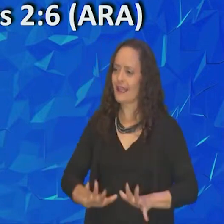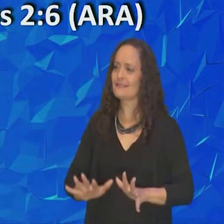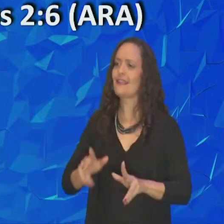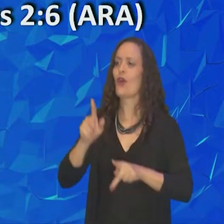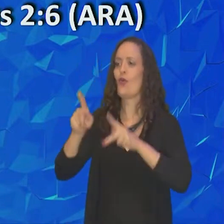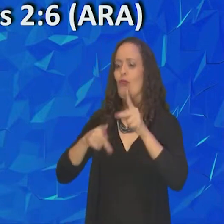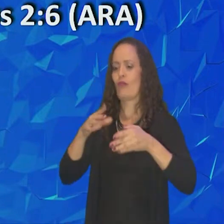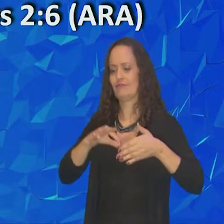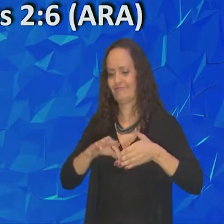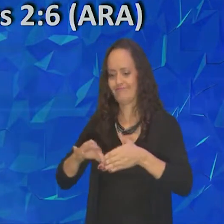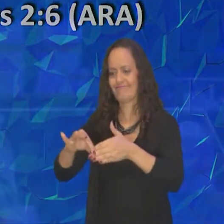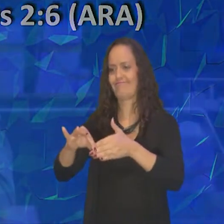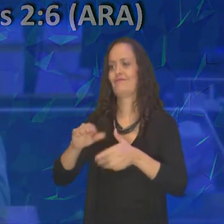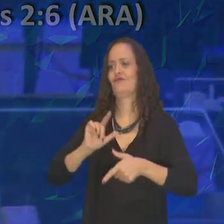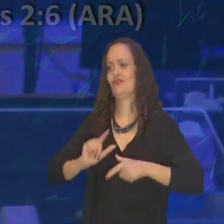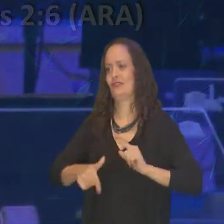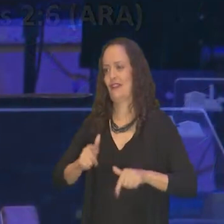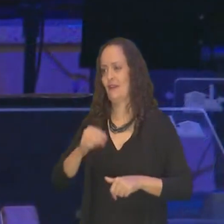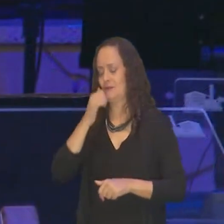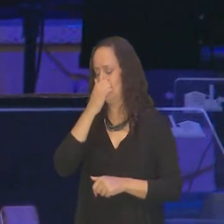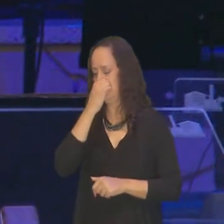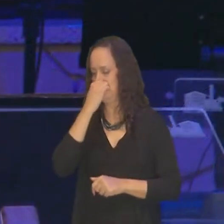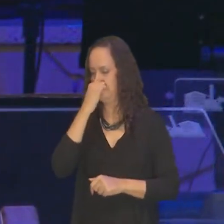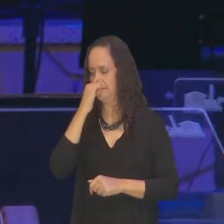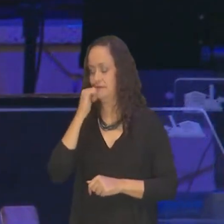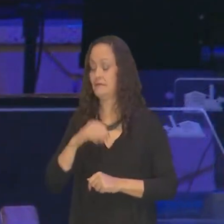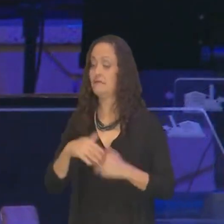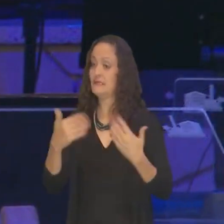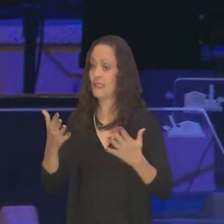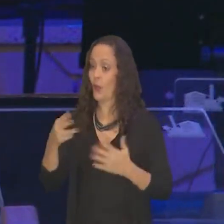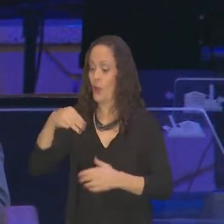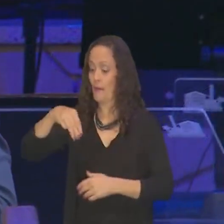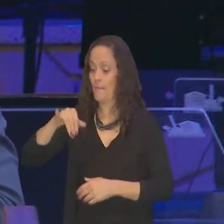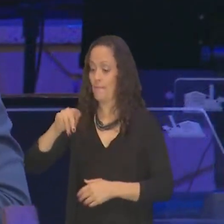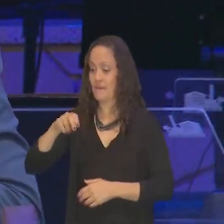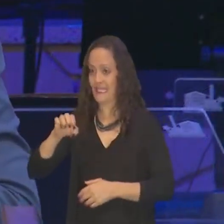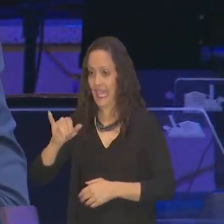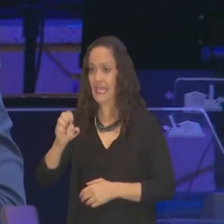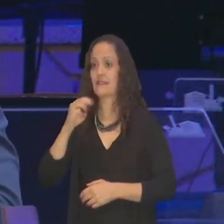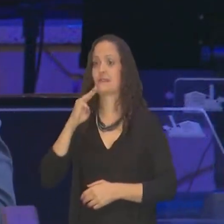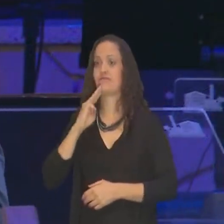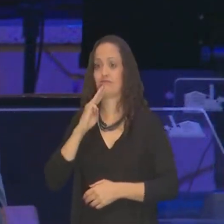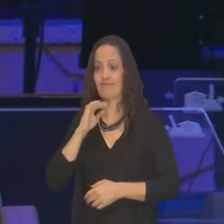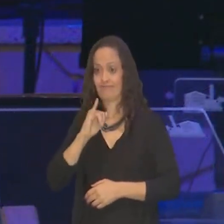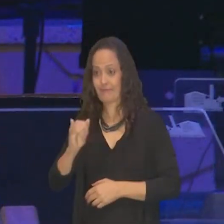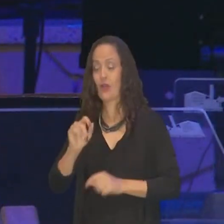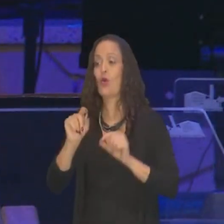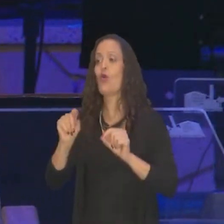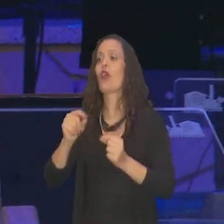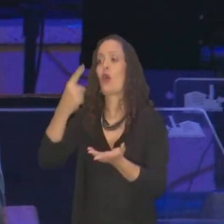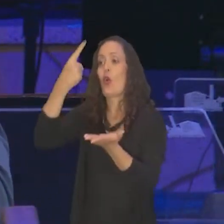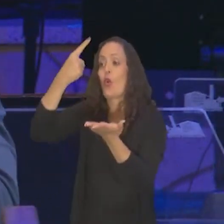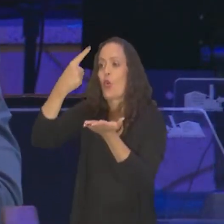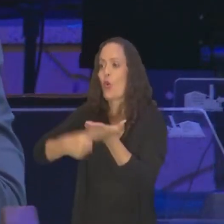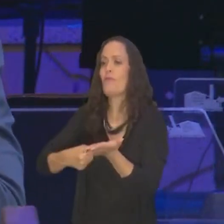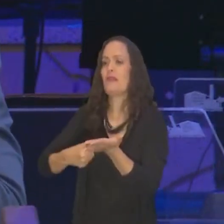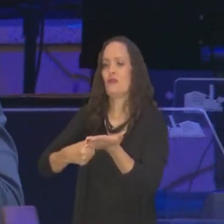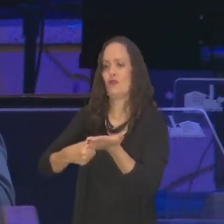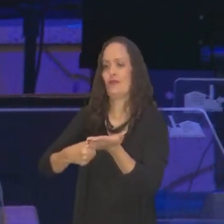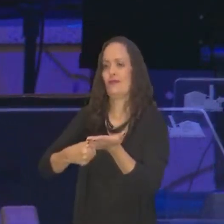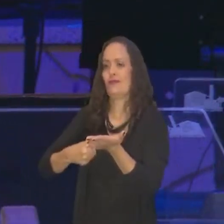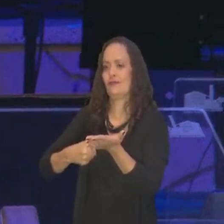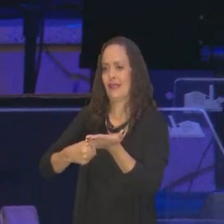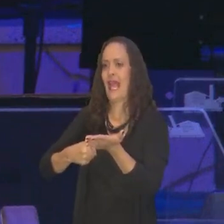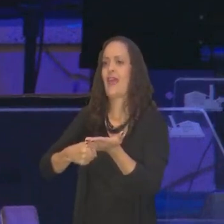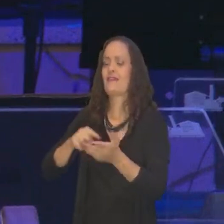meu povo Israel. A profecia de Miqueias sendo cumprida em Mateus.